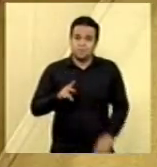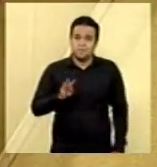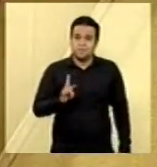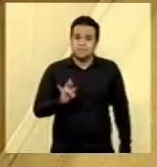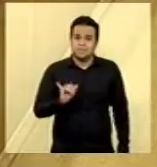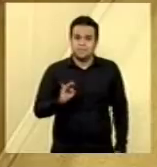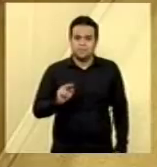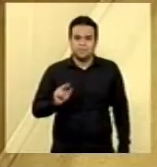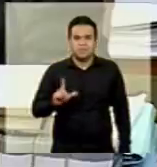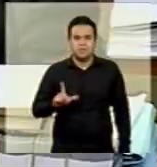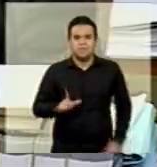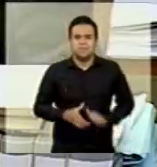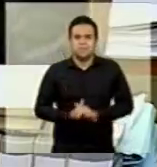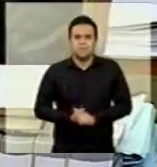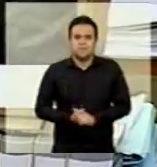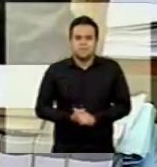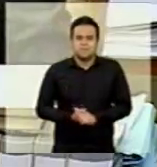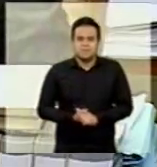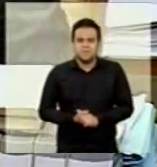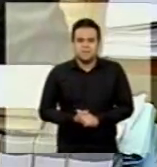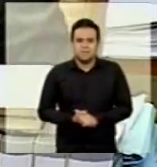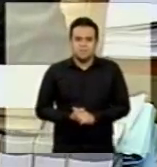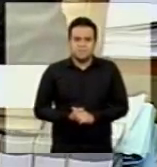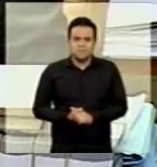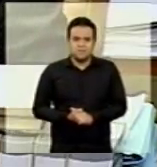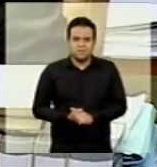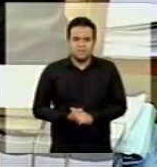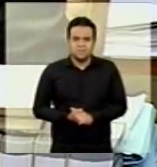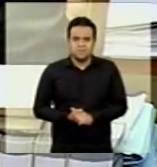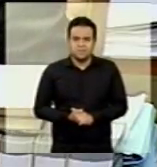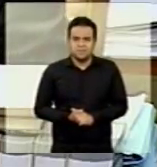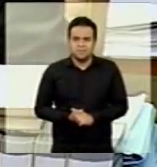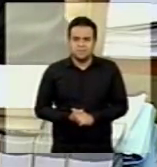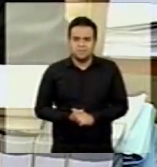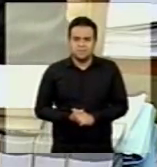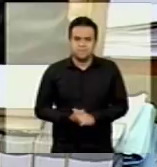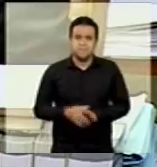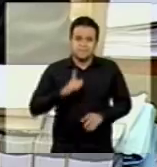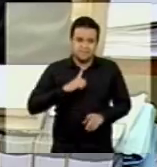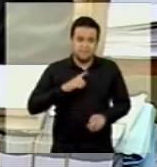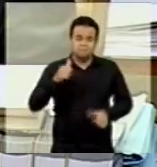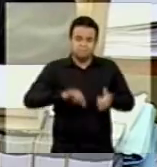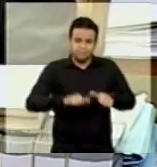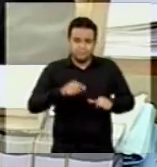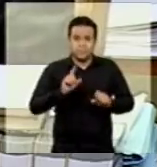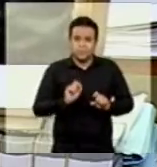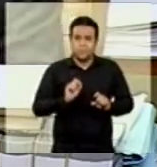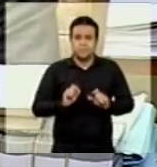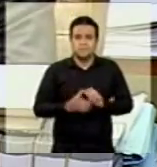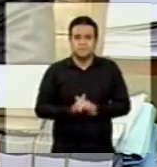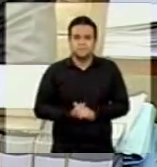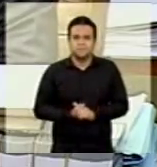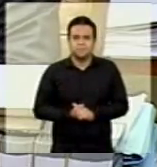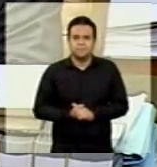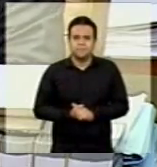Constitucional. De qualquer maneira, senhora presidente, cabe reconhecer que a questão em exame há de